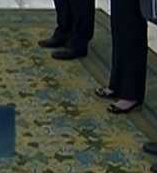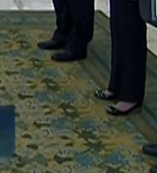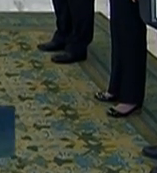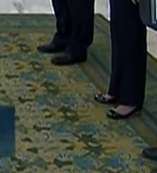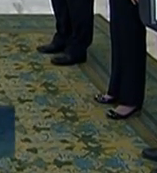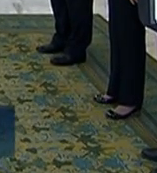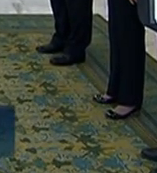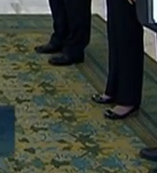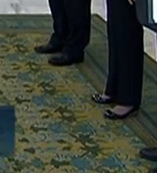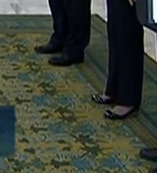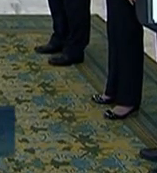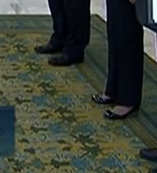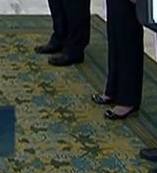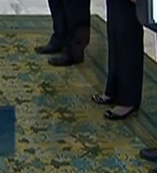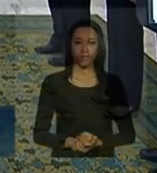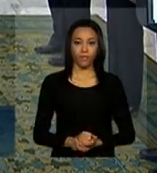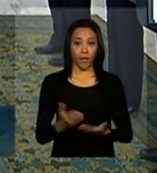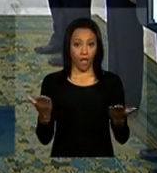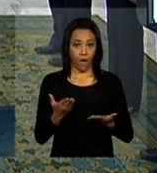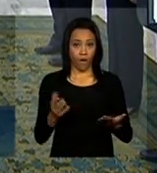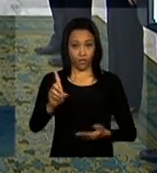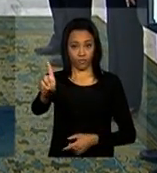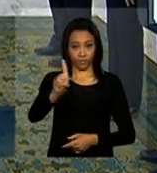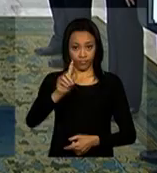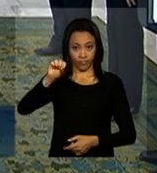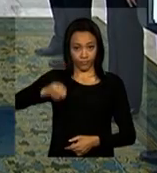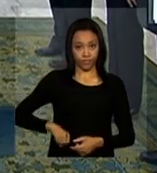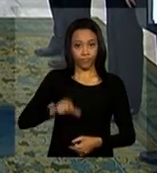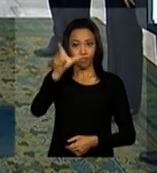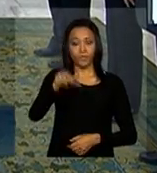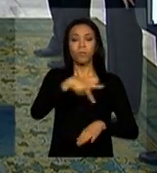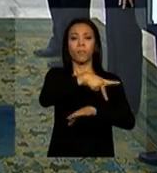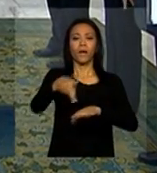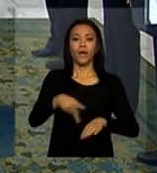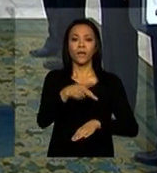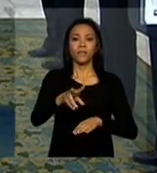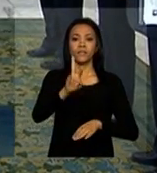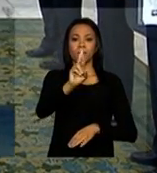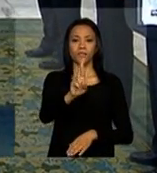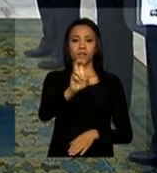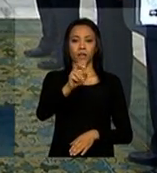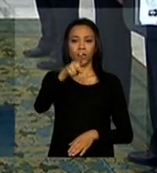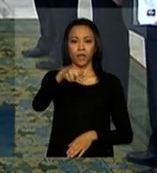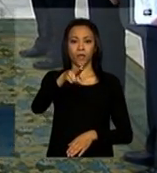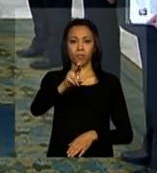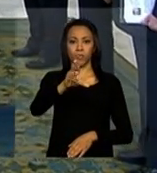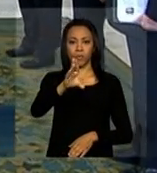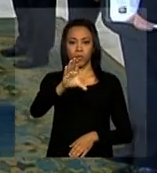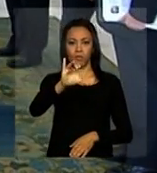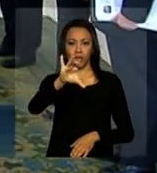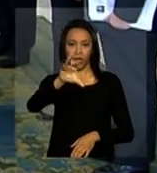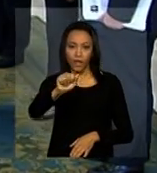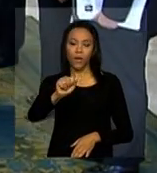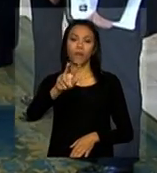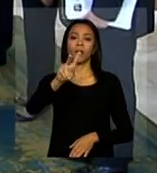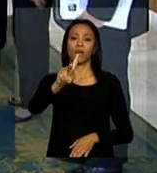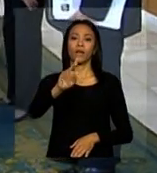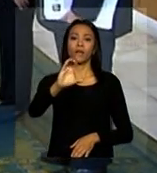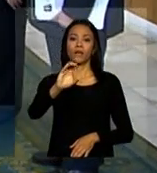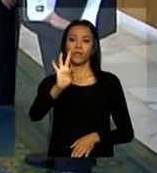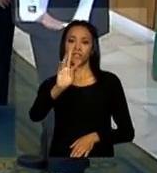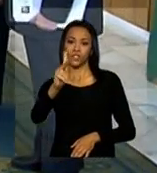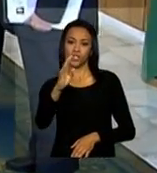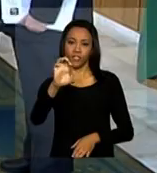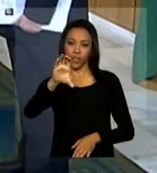Agora é a vez do embaixador da República Tcheca, ele é o 17º embaixador a entregar a sua carta